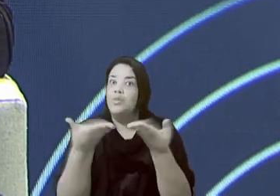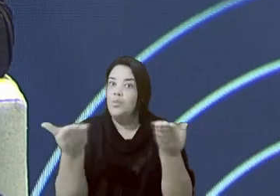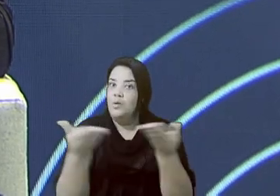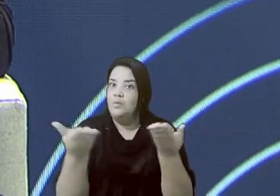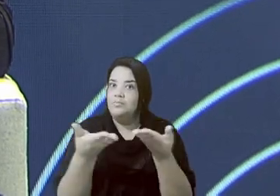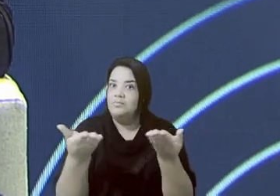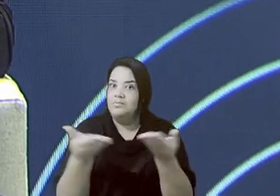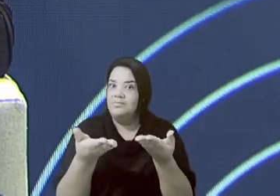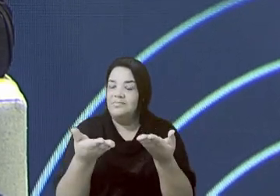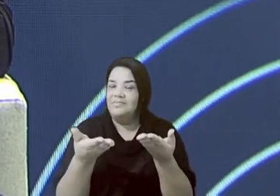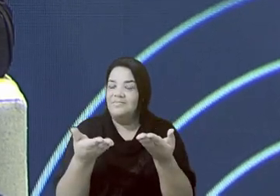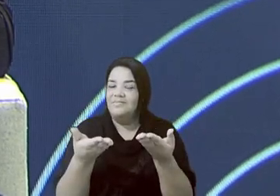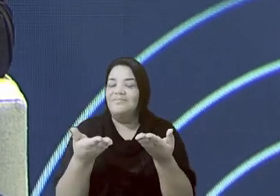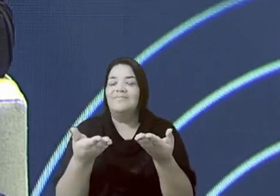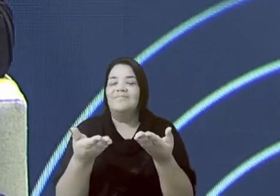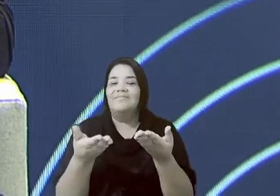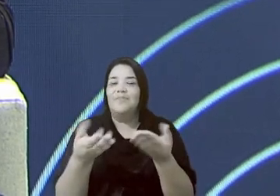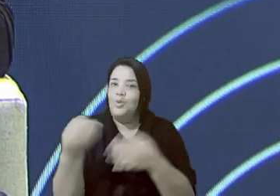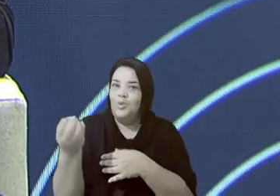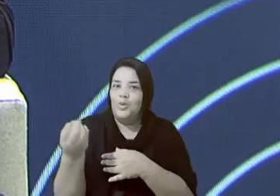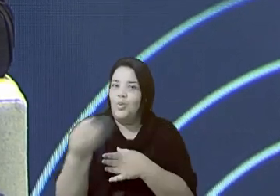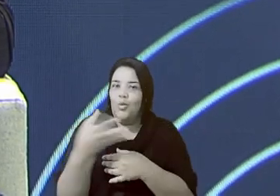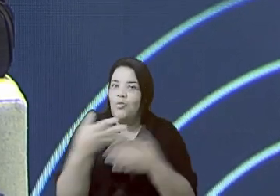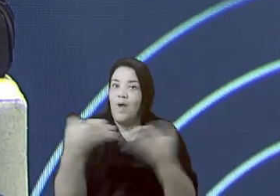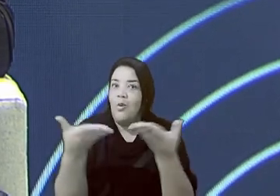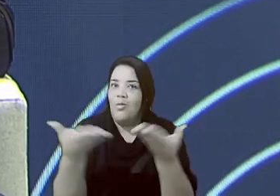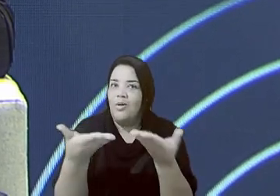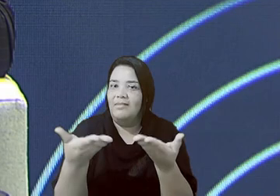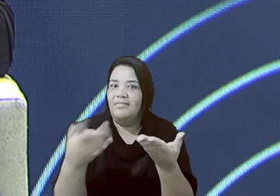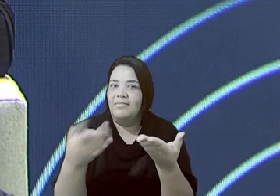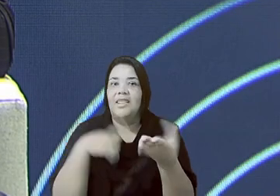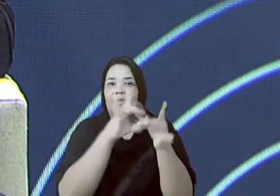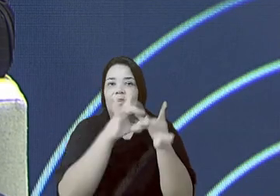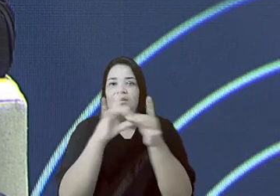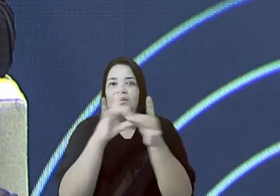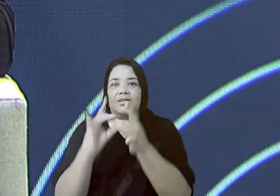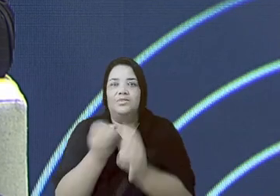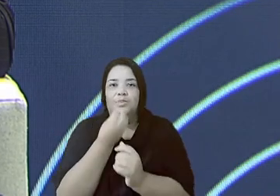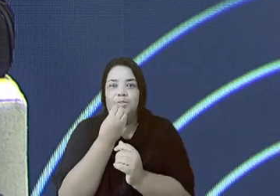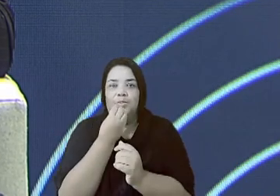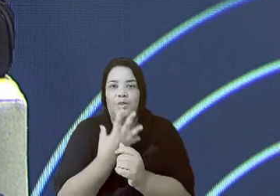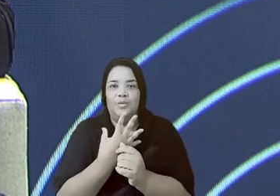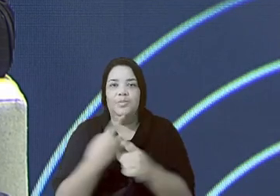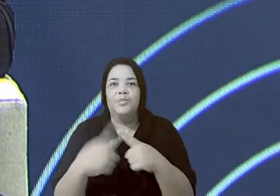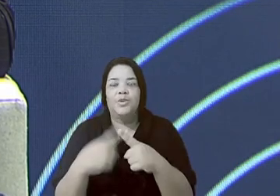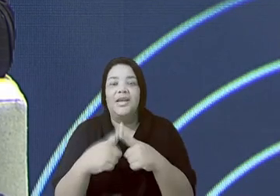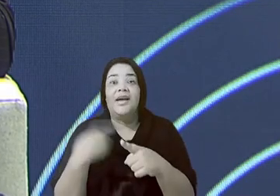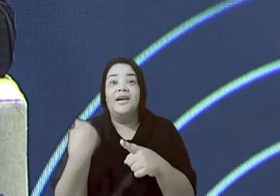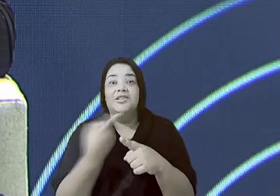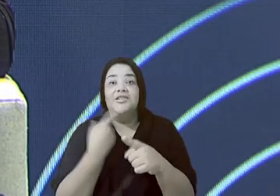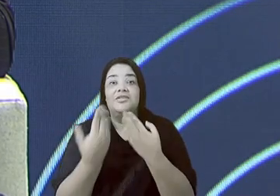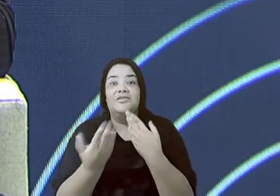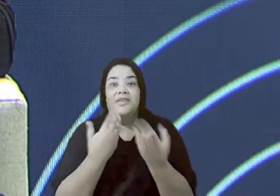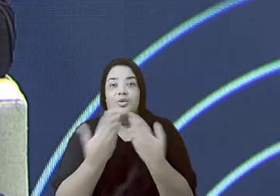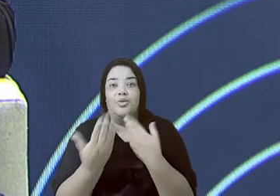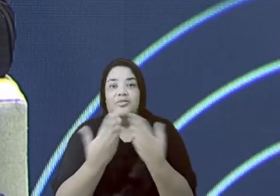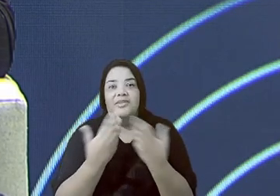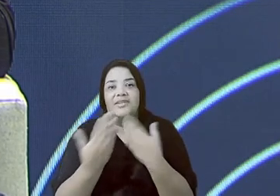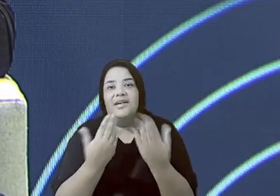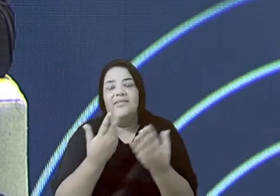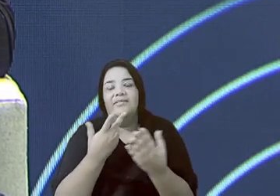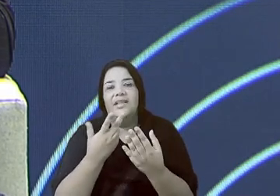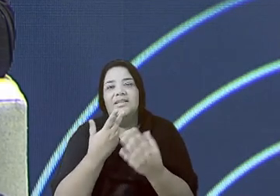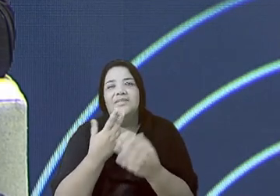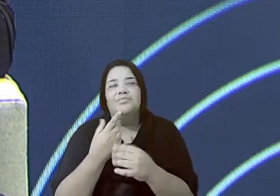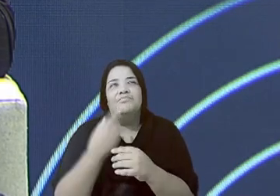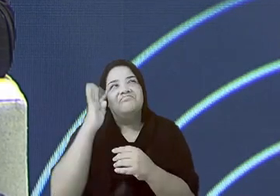a gente tem um bom contexto aqui para falar de tudo que a gente vai bater papo hoje e acho que pegando os últimos 10 15 anos